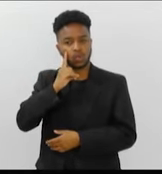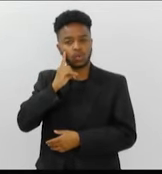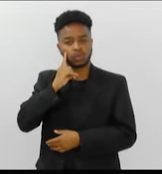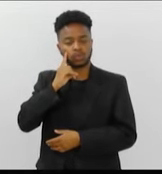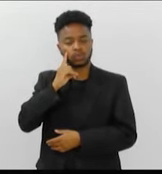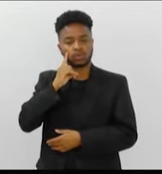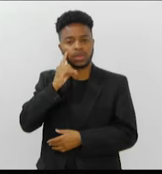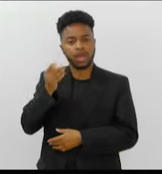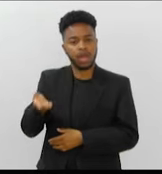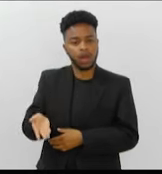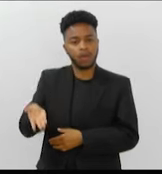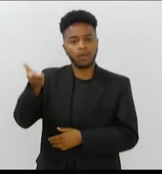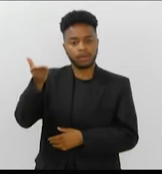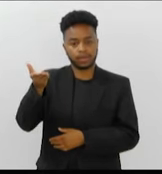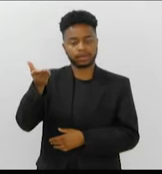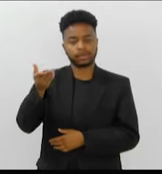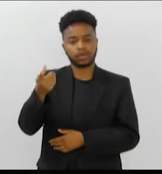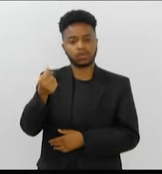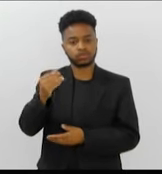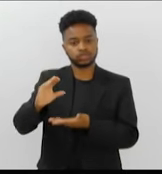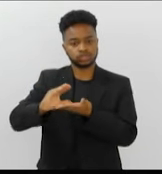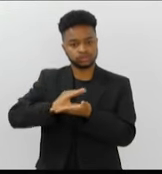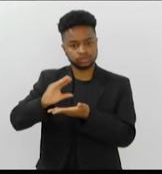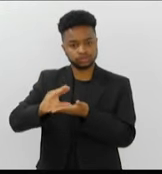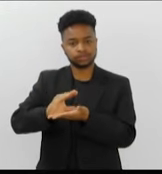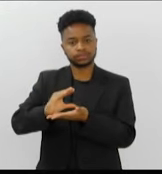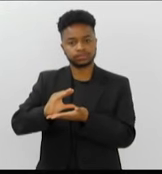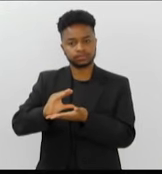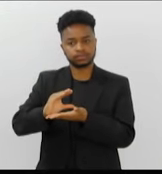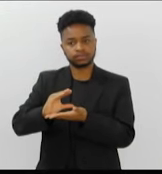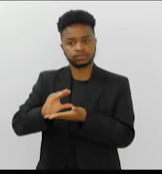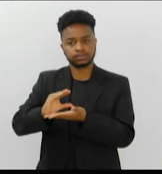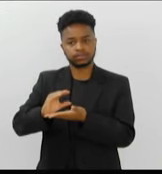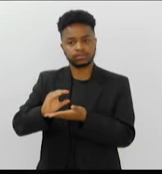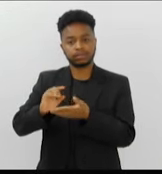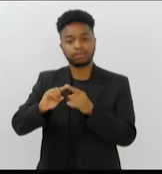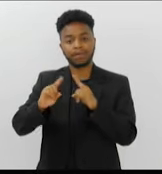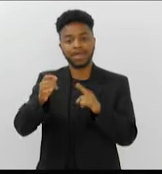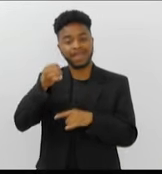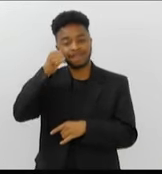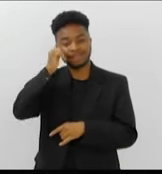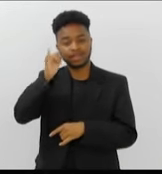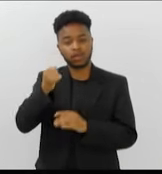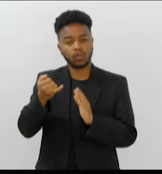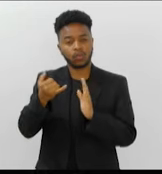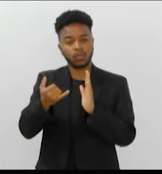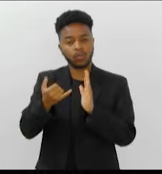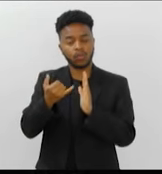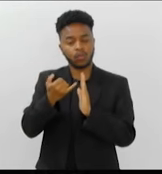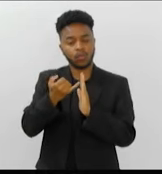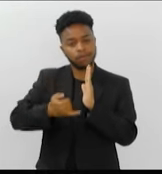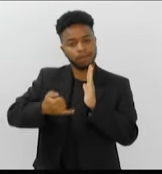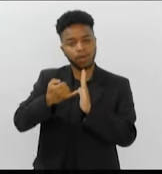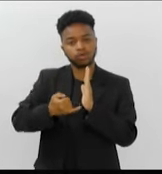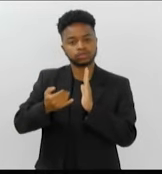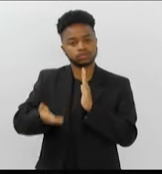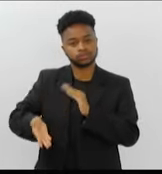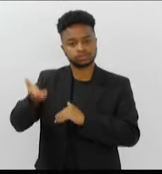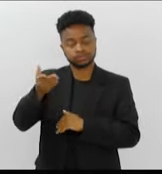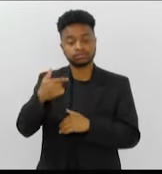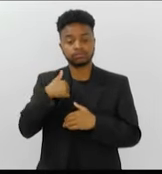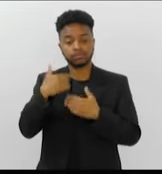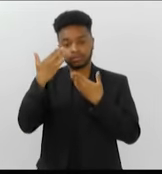aumento da sua receita sem aumentar os impostos. E isso aqui eu agradeço